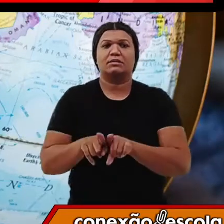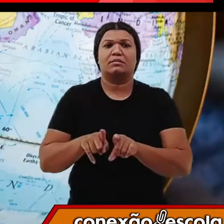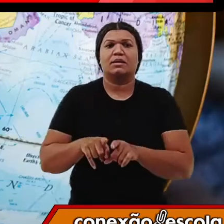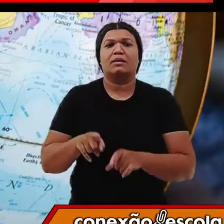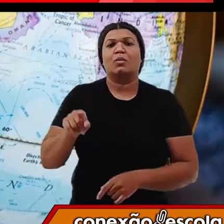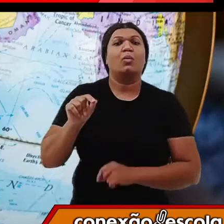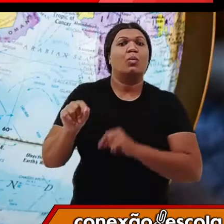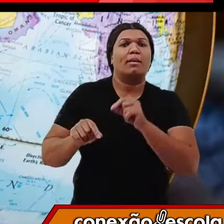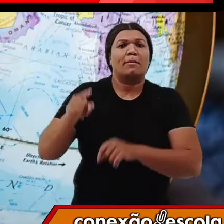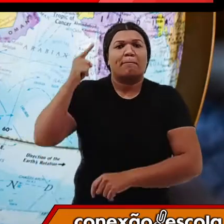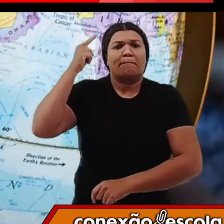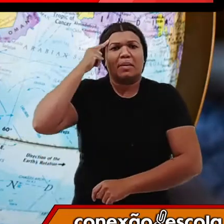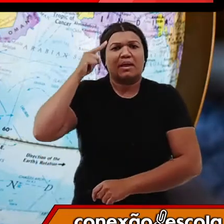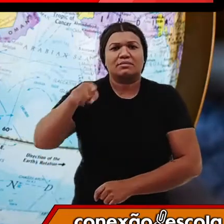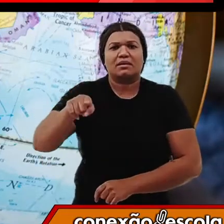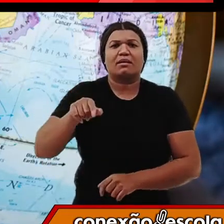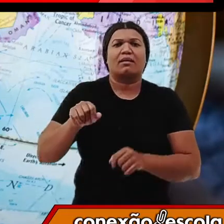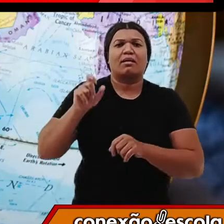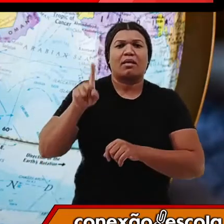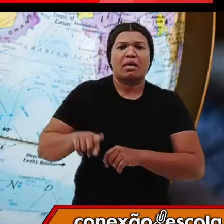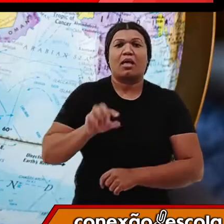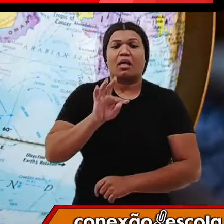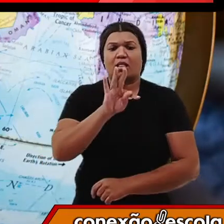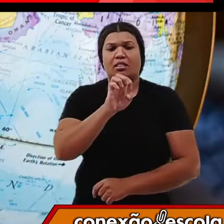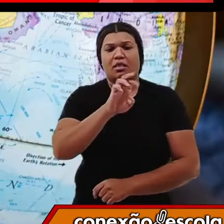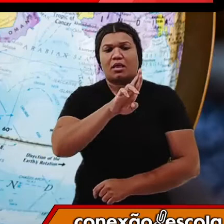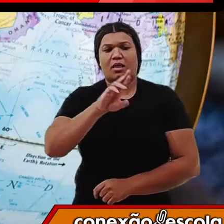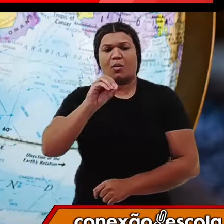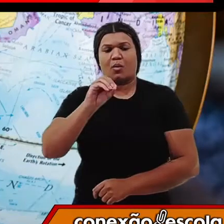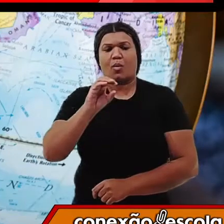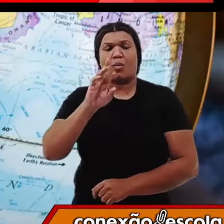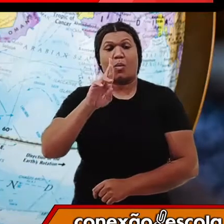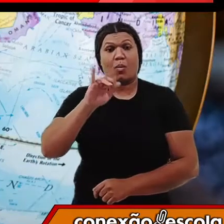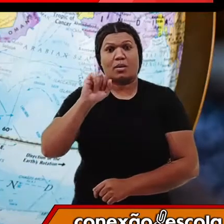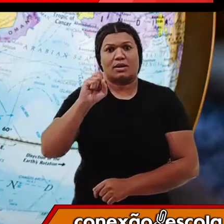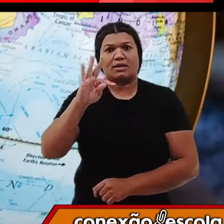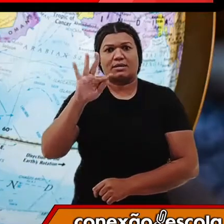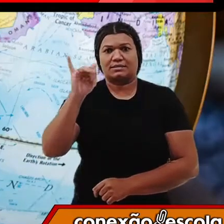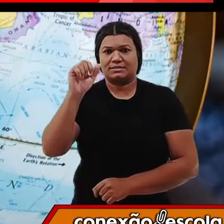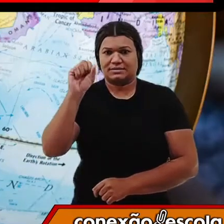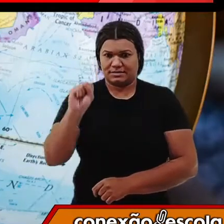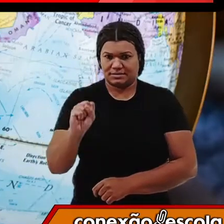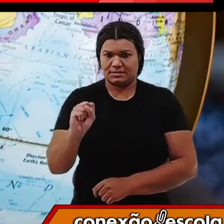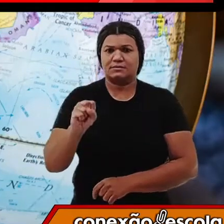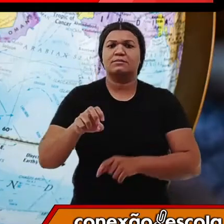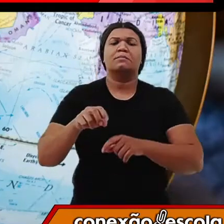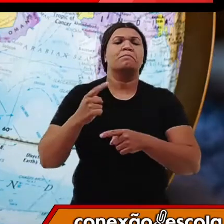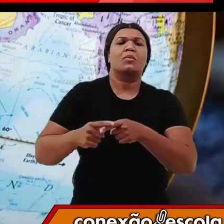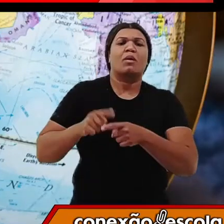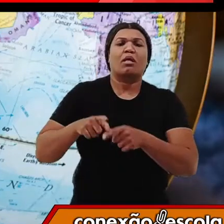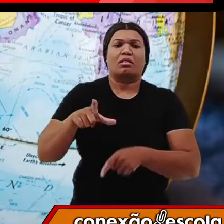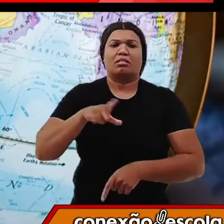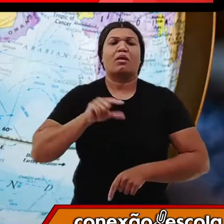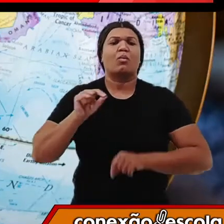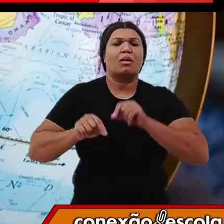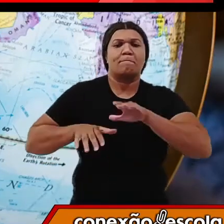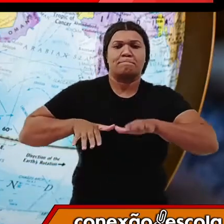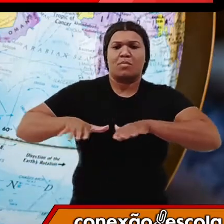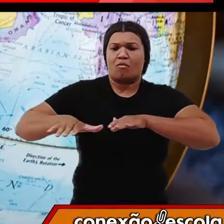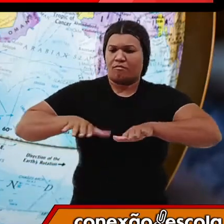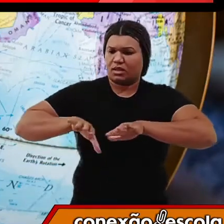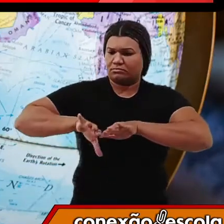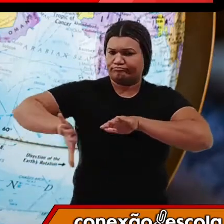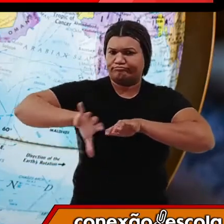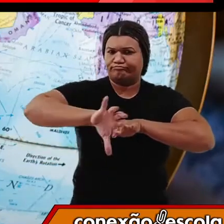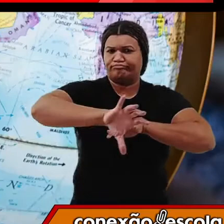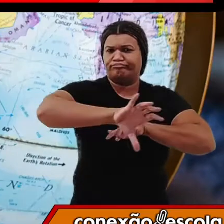a terroristas, justamente por conta dos movimentos separatistas. Lá na